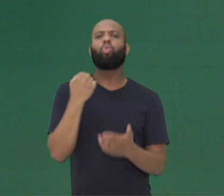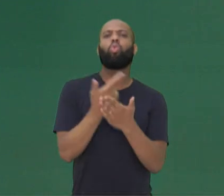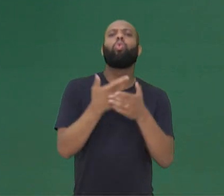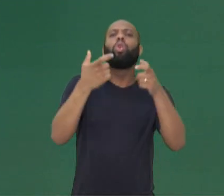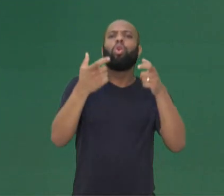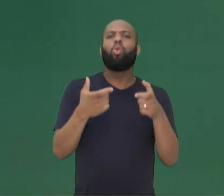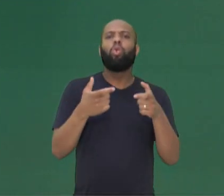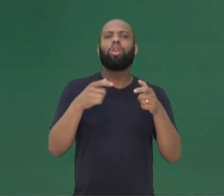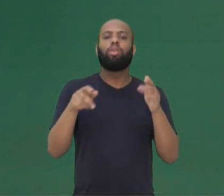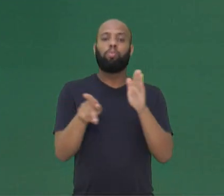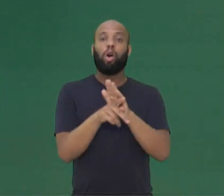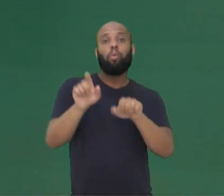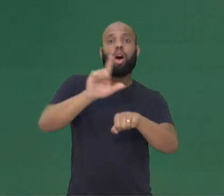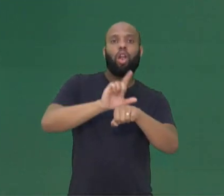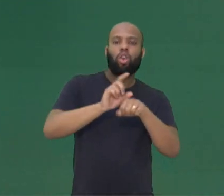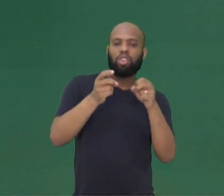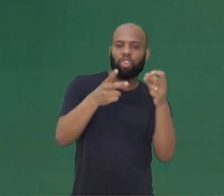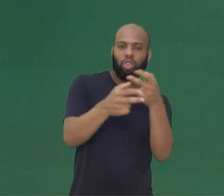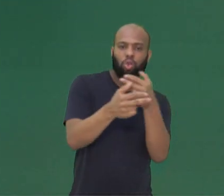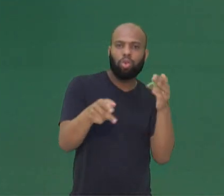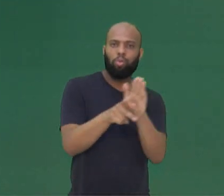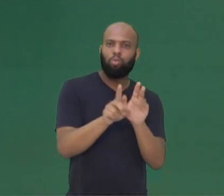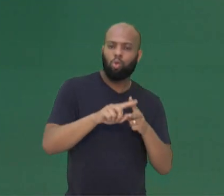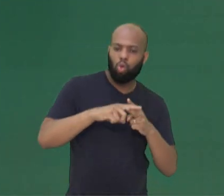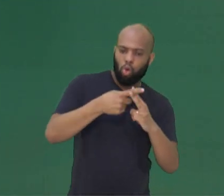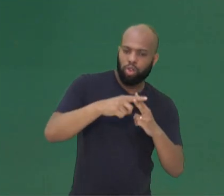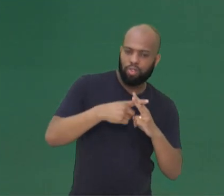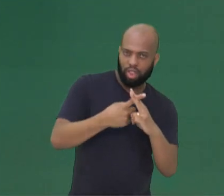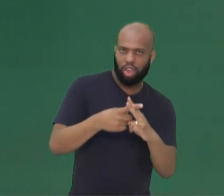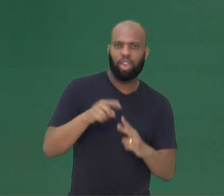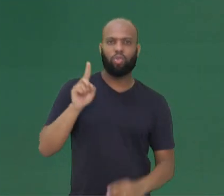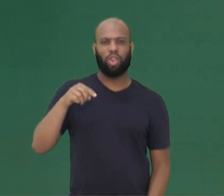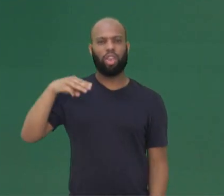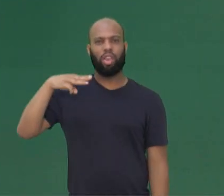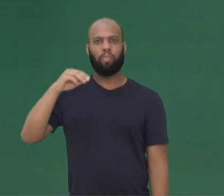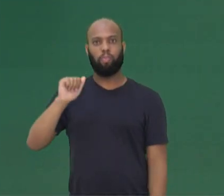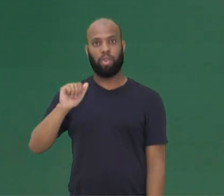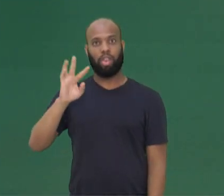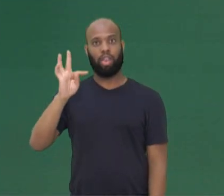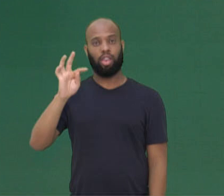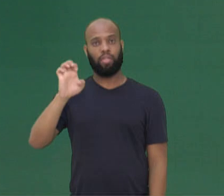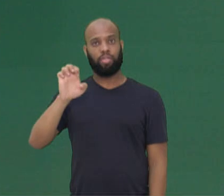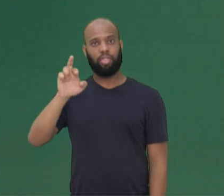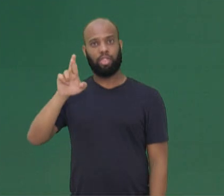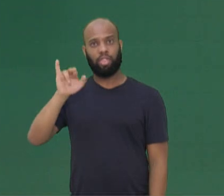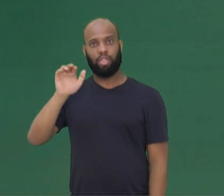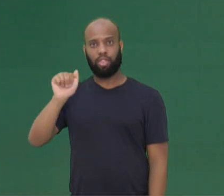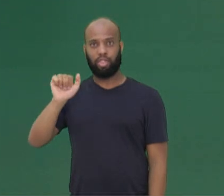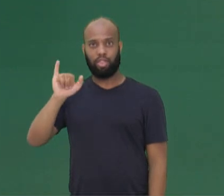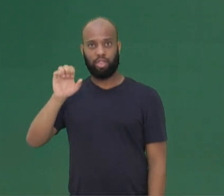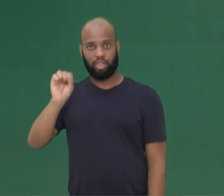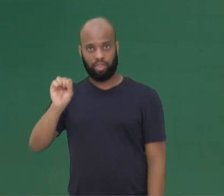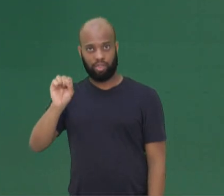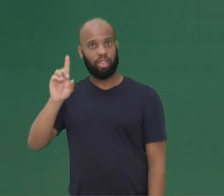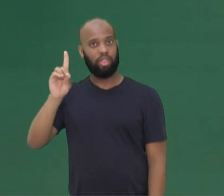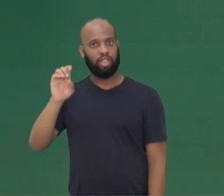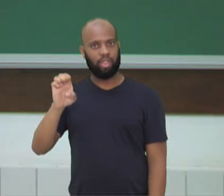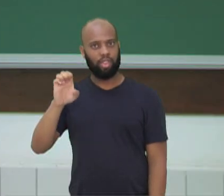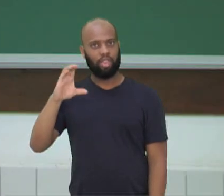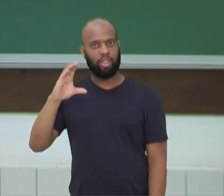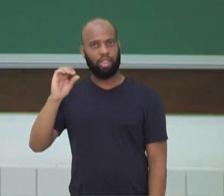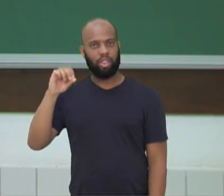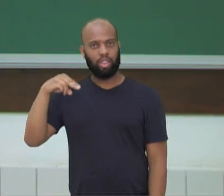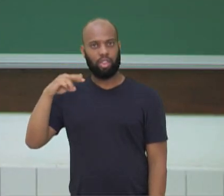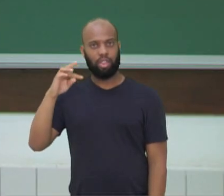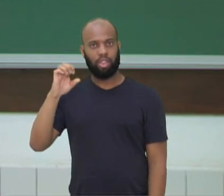em materiais de construção, ele é relativamente barato e alguns de vocês, os pais, podem trabalhar com gesso ou